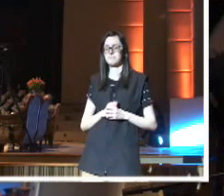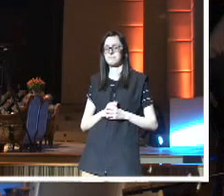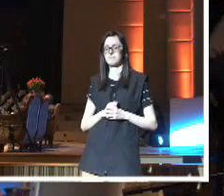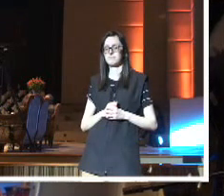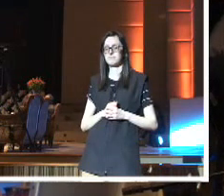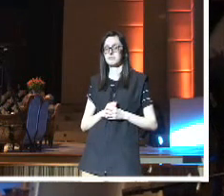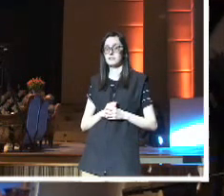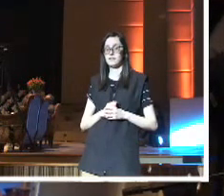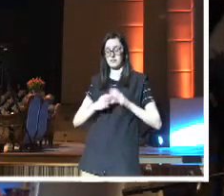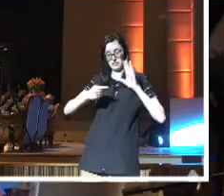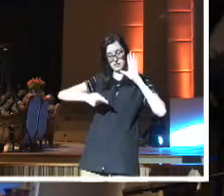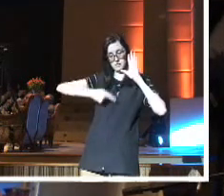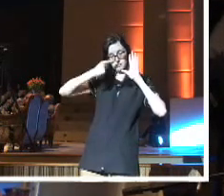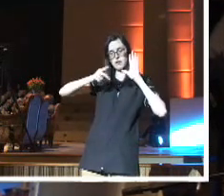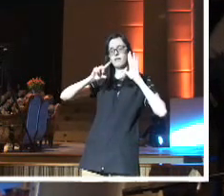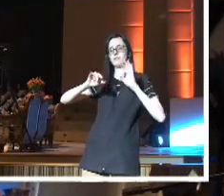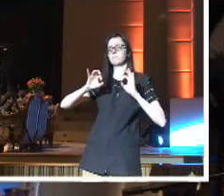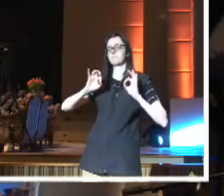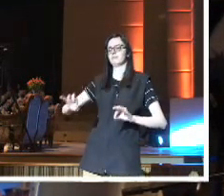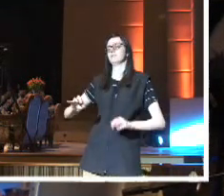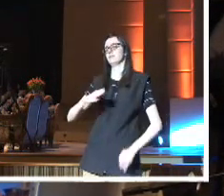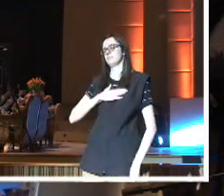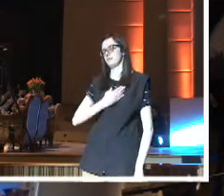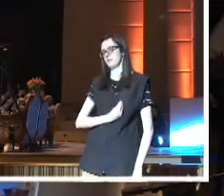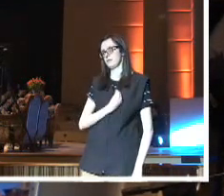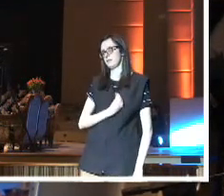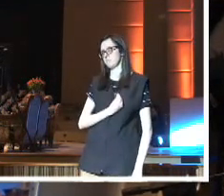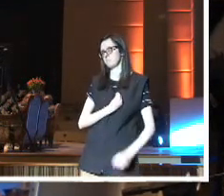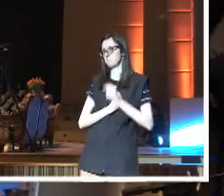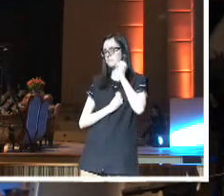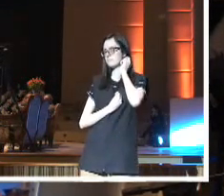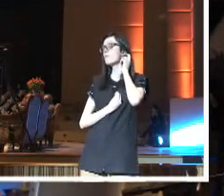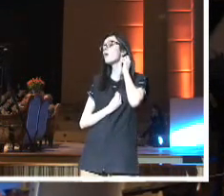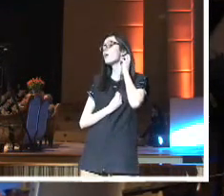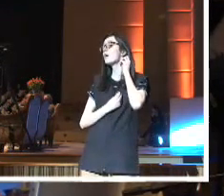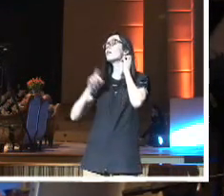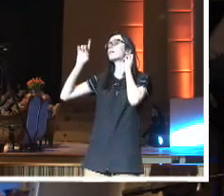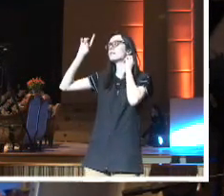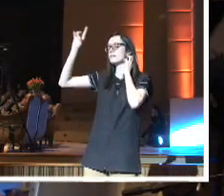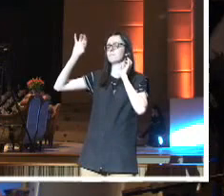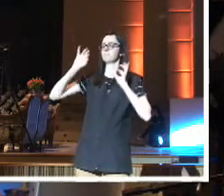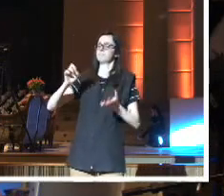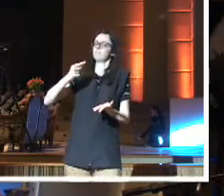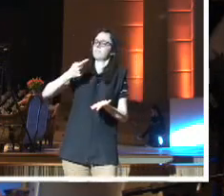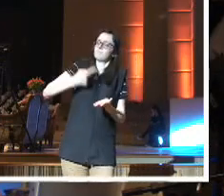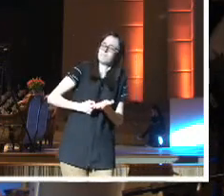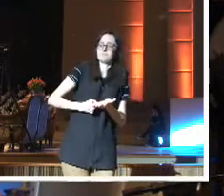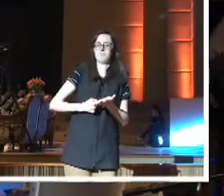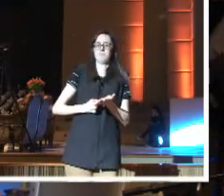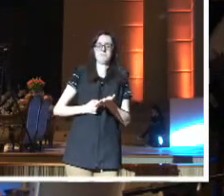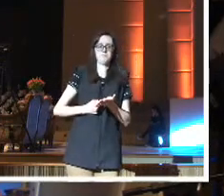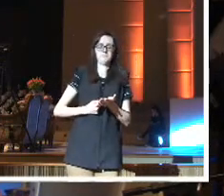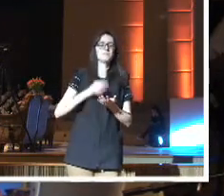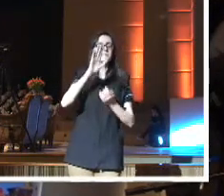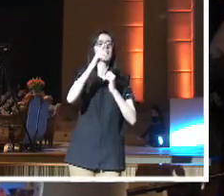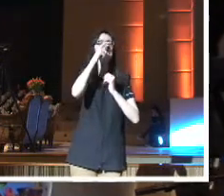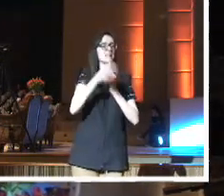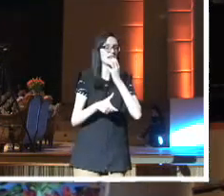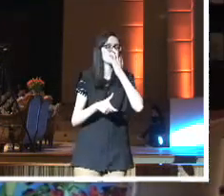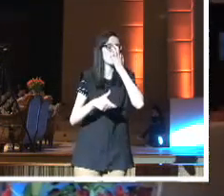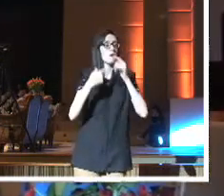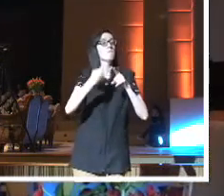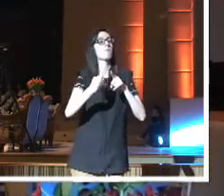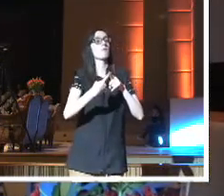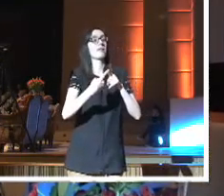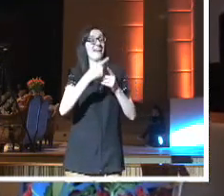E essa promessa vai se cumprir na minha vida, porque Ele é o Deus da palavra. E é interessante porque a